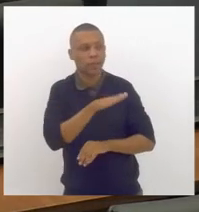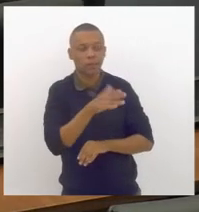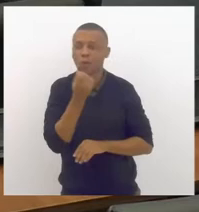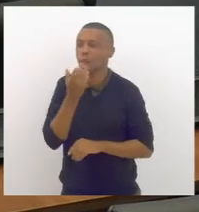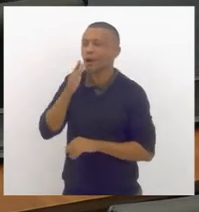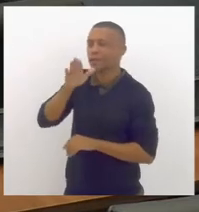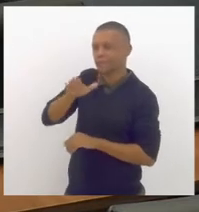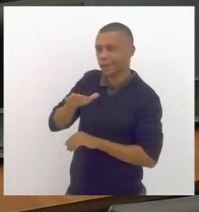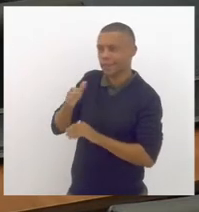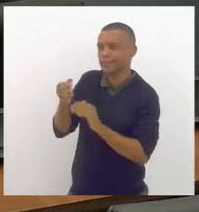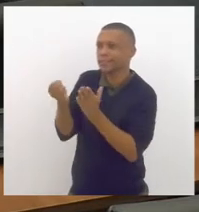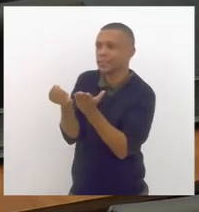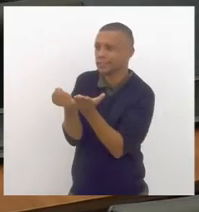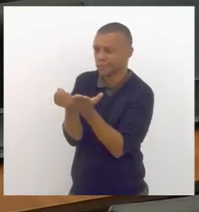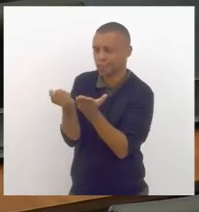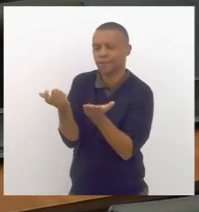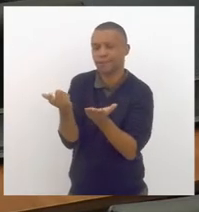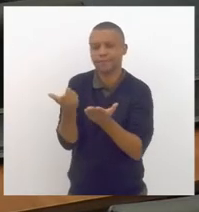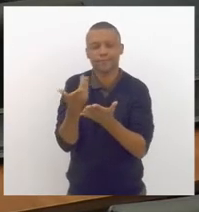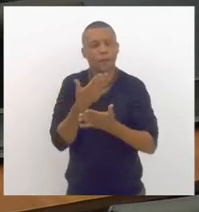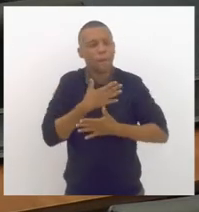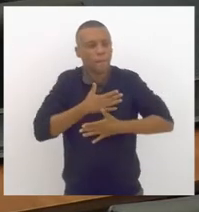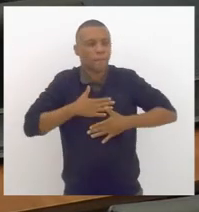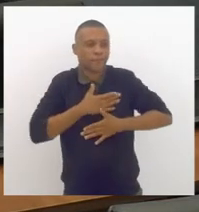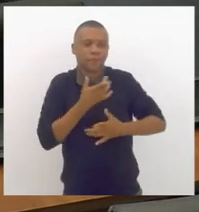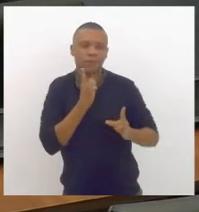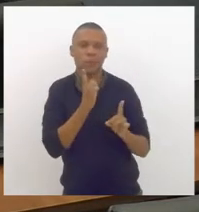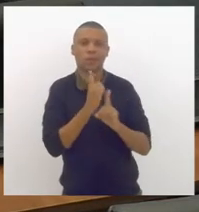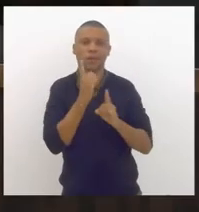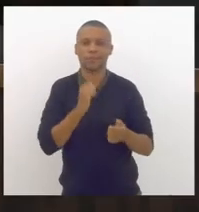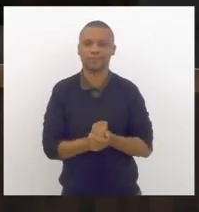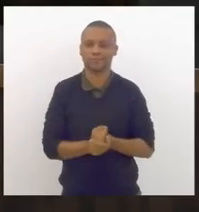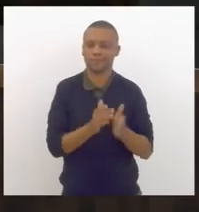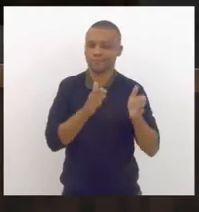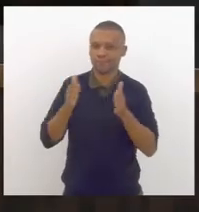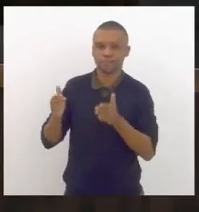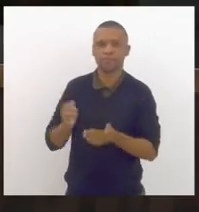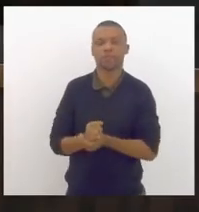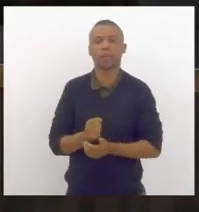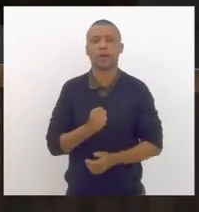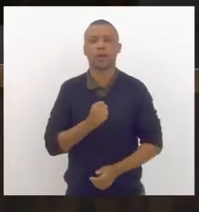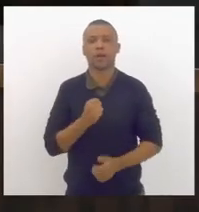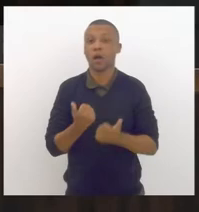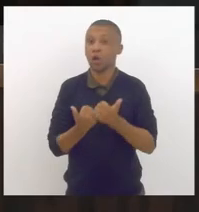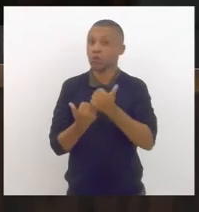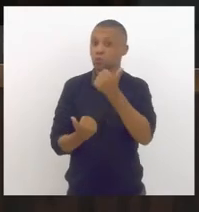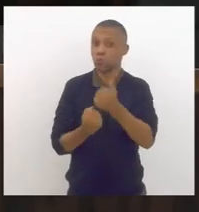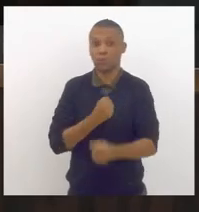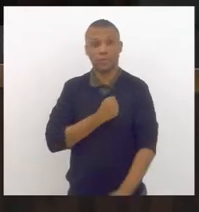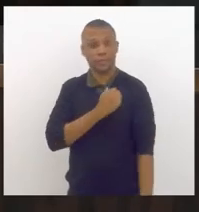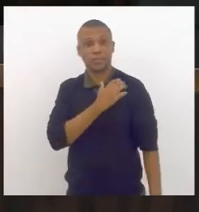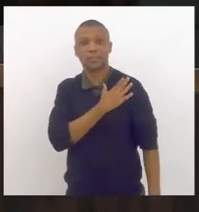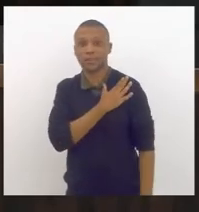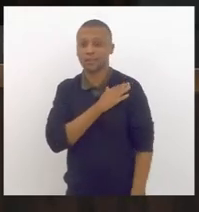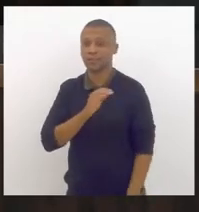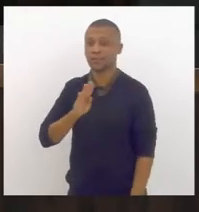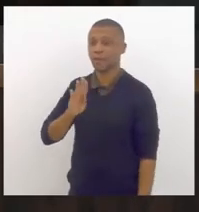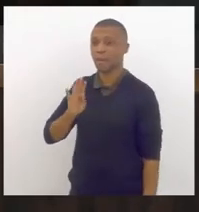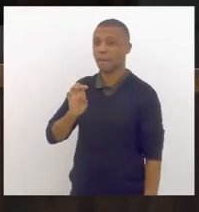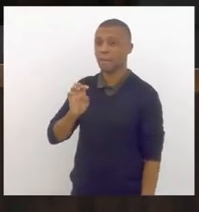bem, querido. Prazer te ver. Obrigado, Samuel. O tenente Bernardo também está online. Boa tarde,